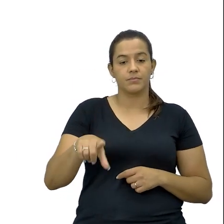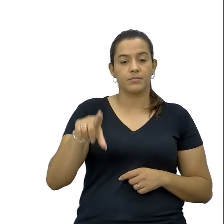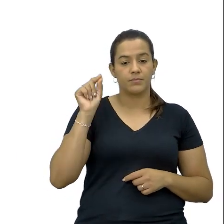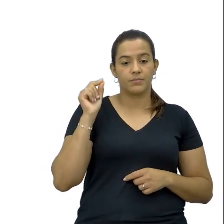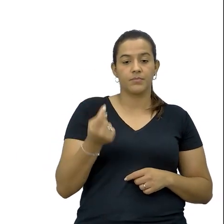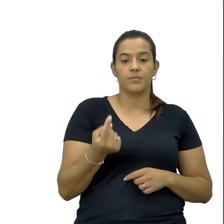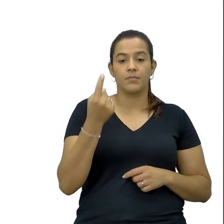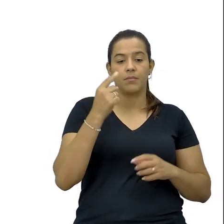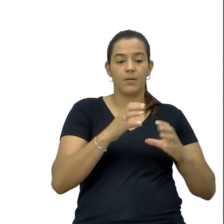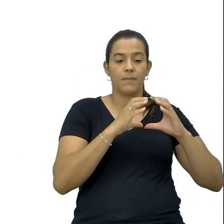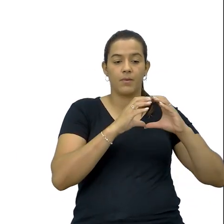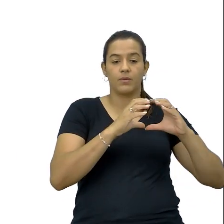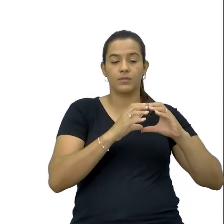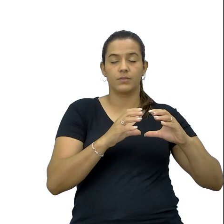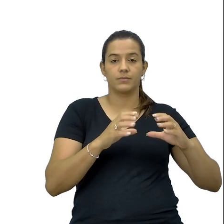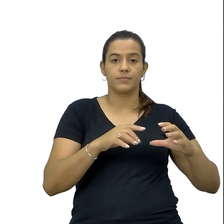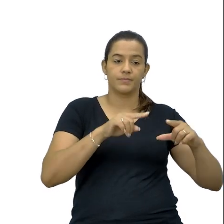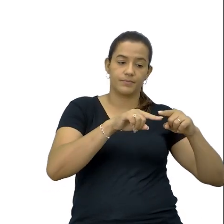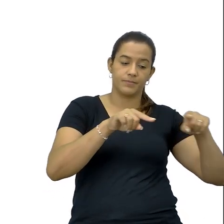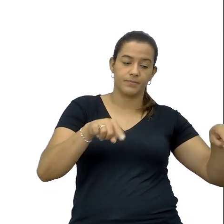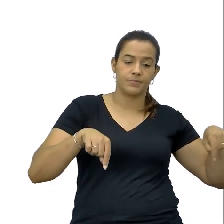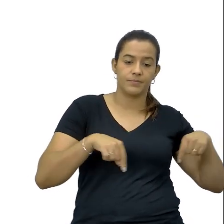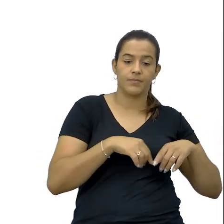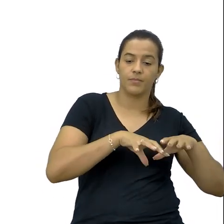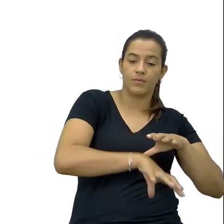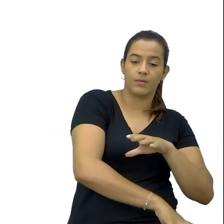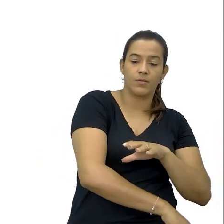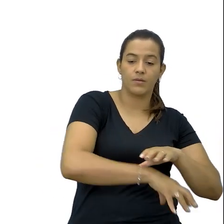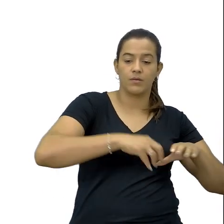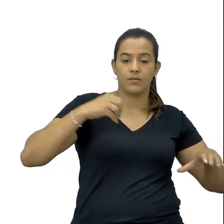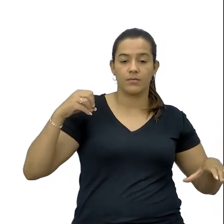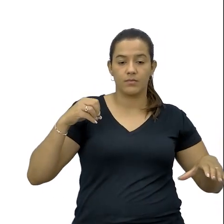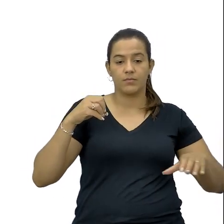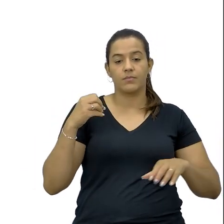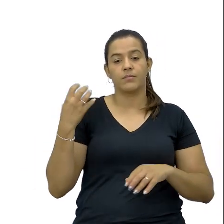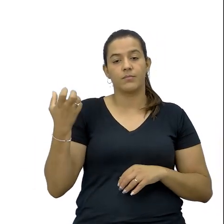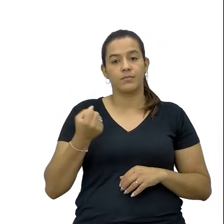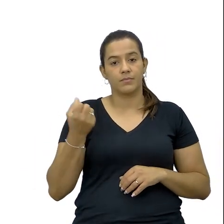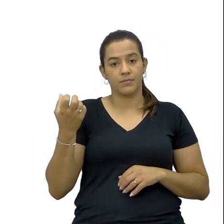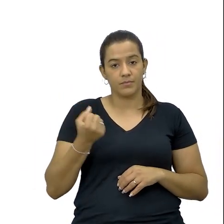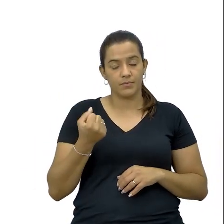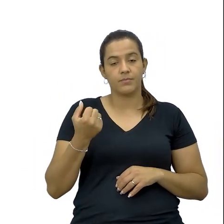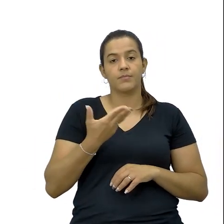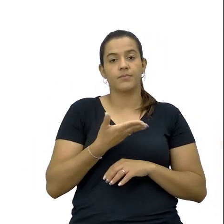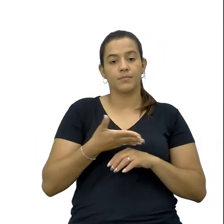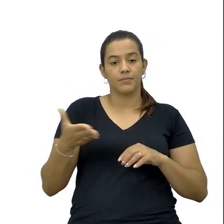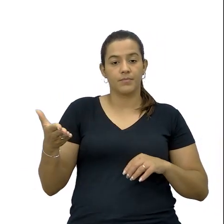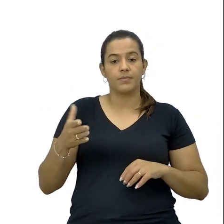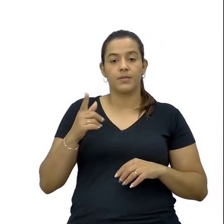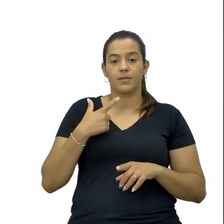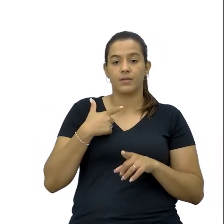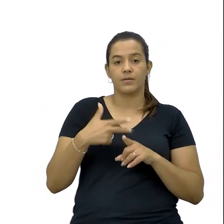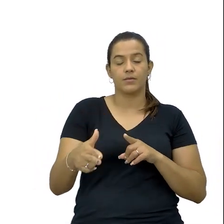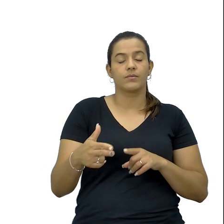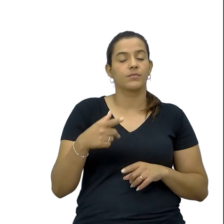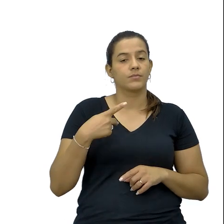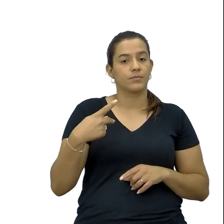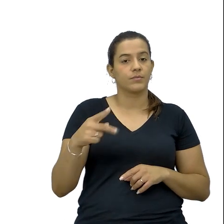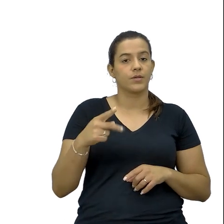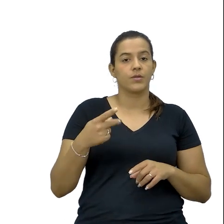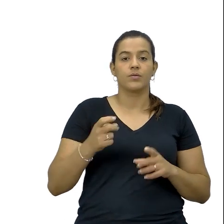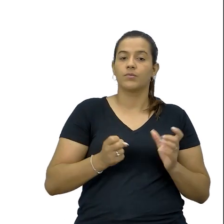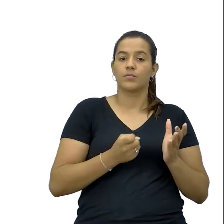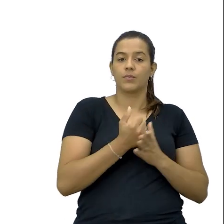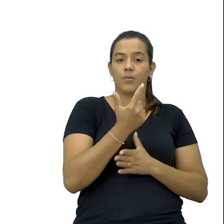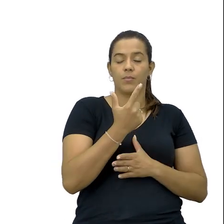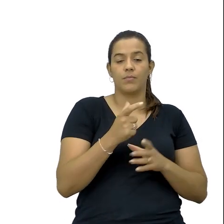bolinha de uma urna. Se a bolinha retirada for da cor branca, o cliente ganhará um vale-compras e, se